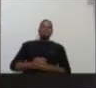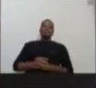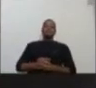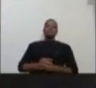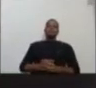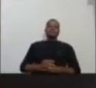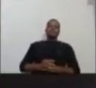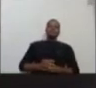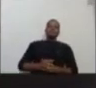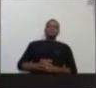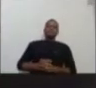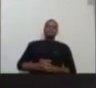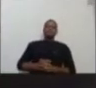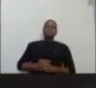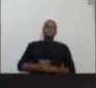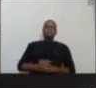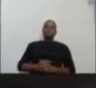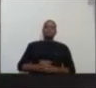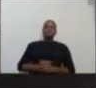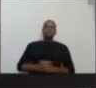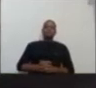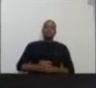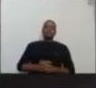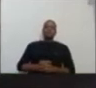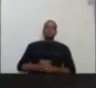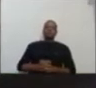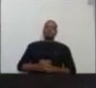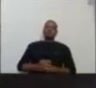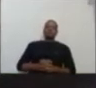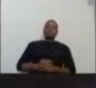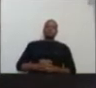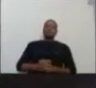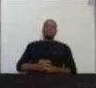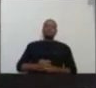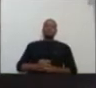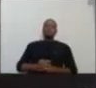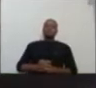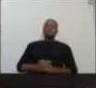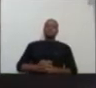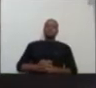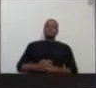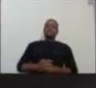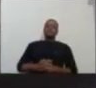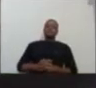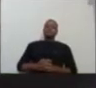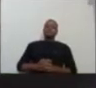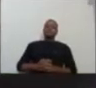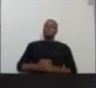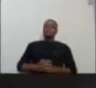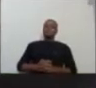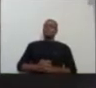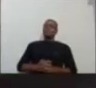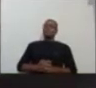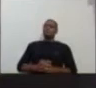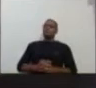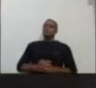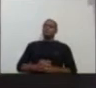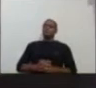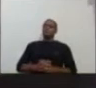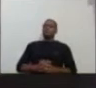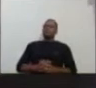mês, meu benzinho, você deixou, meu benzinho, você deixou seu canteiro pra eu